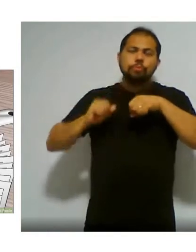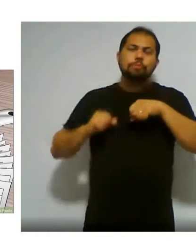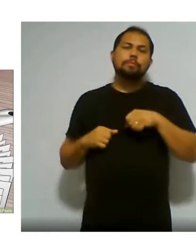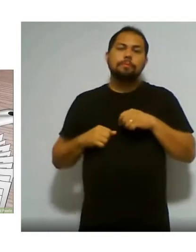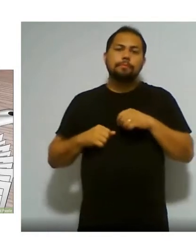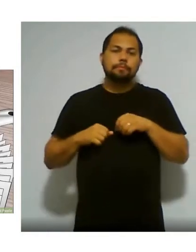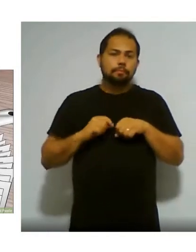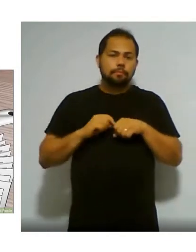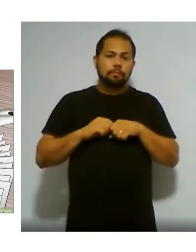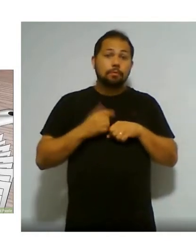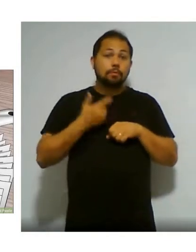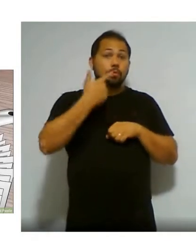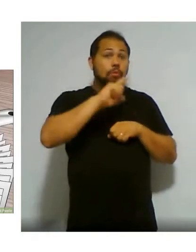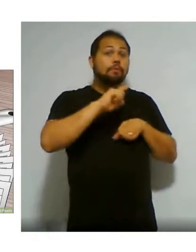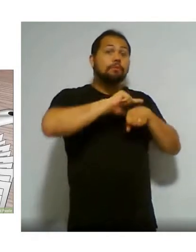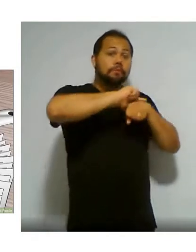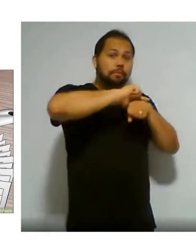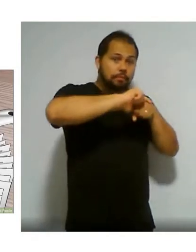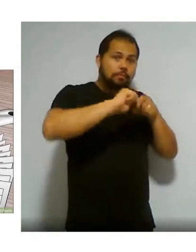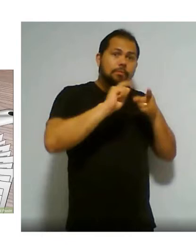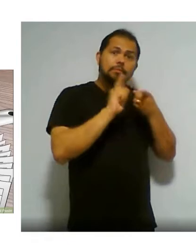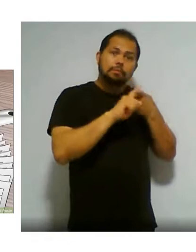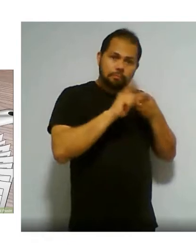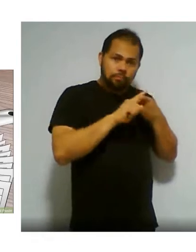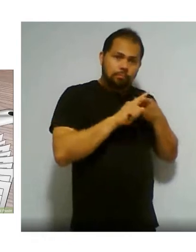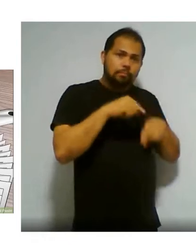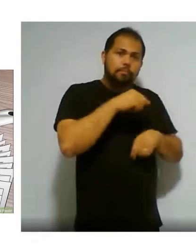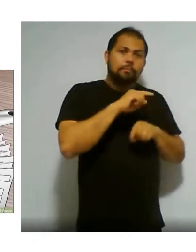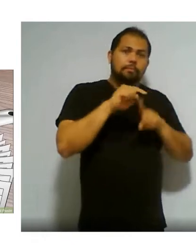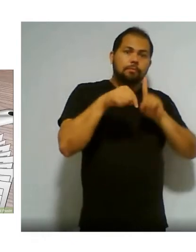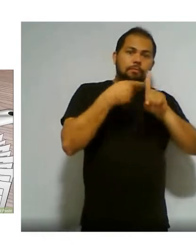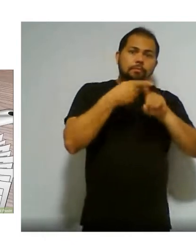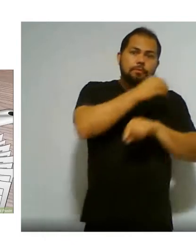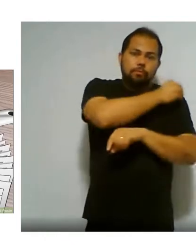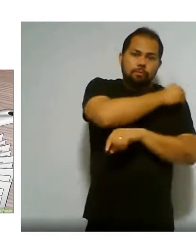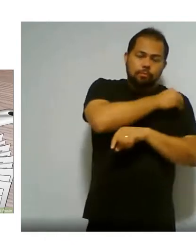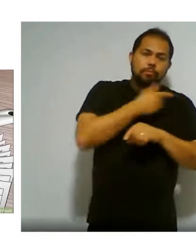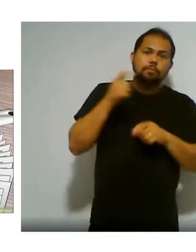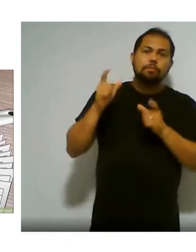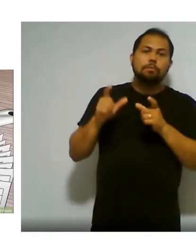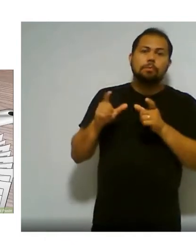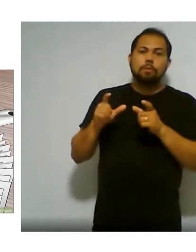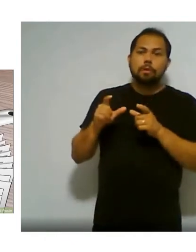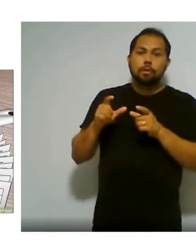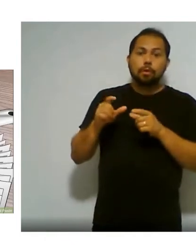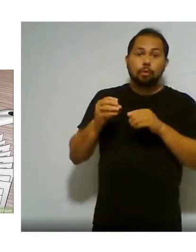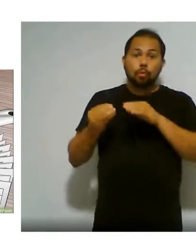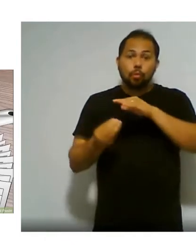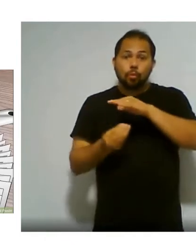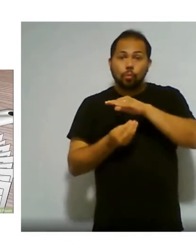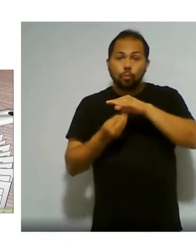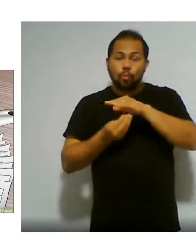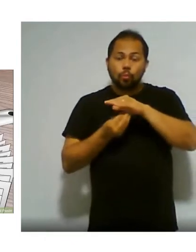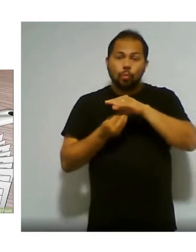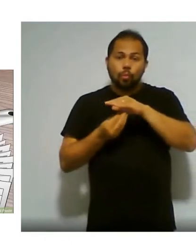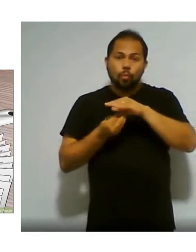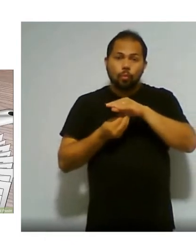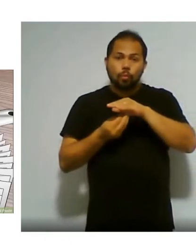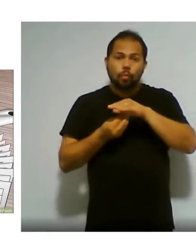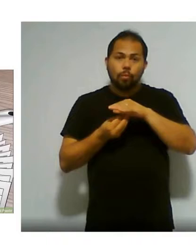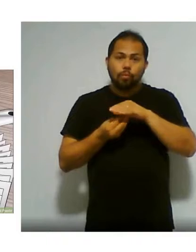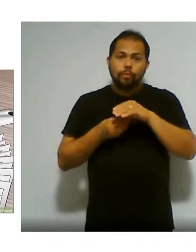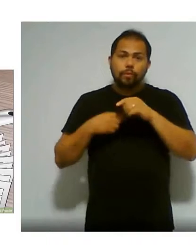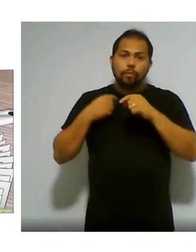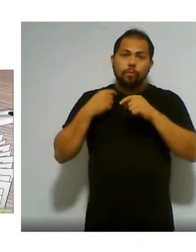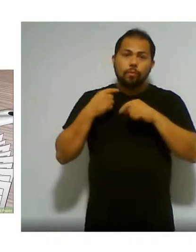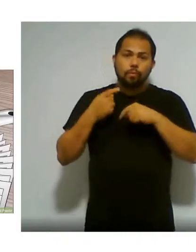local que você vai limpar também com pano e álcool isopropílico é o fundo do dissipador. Ele também vai estar sujo aqui com a pasta térmica